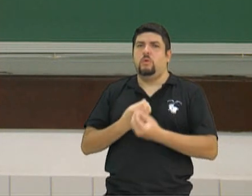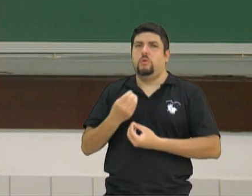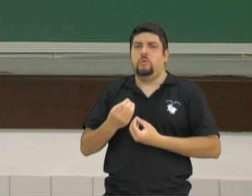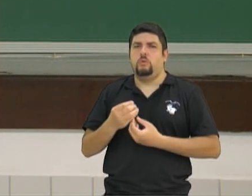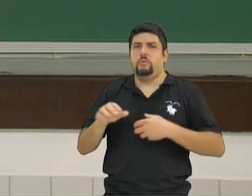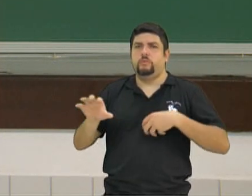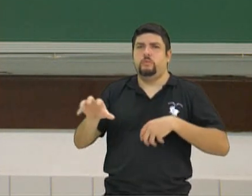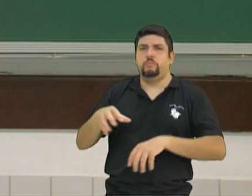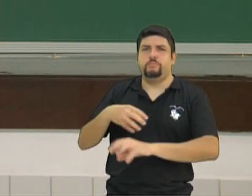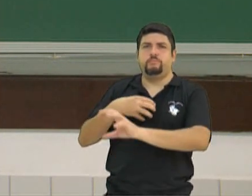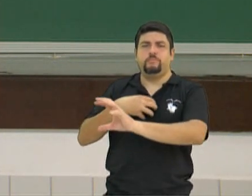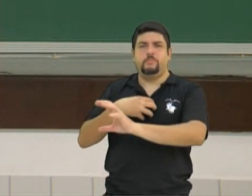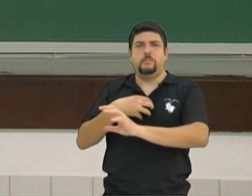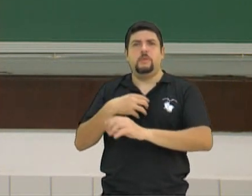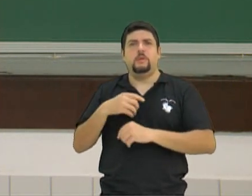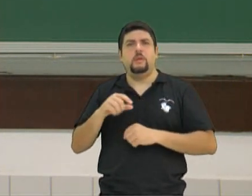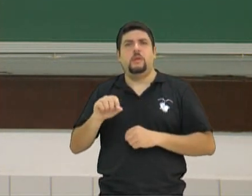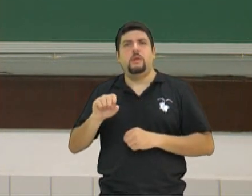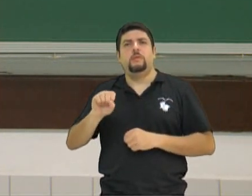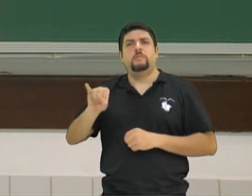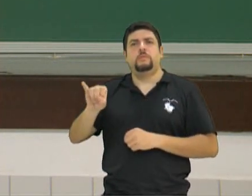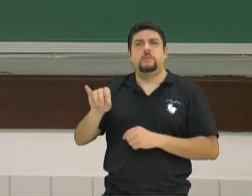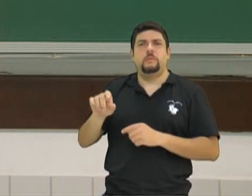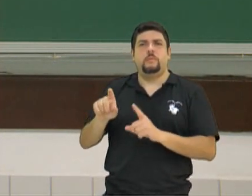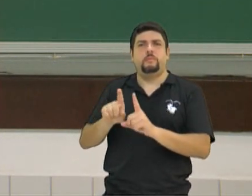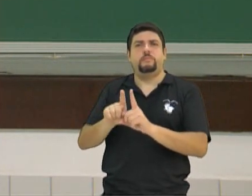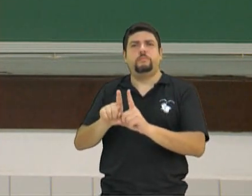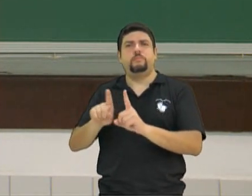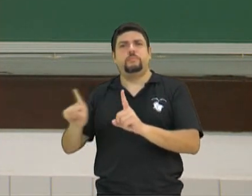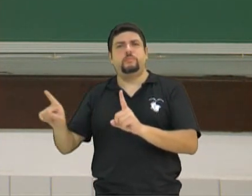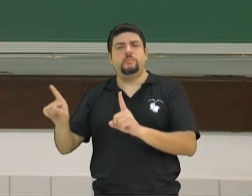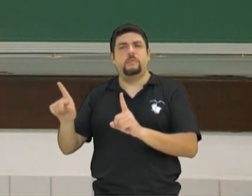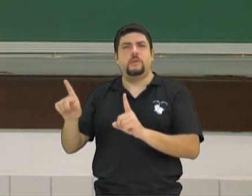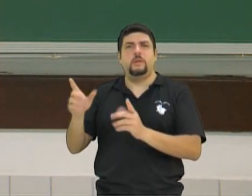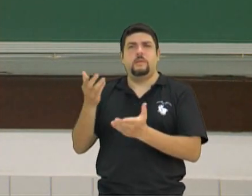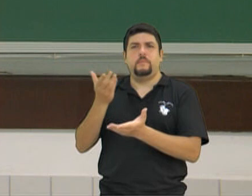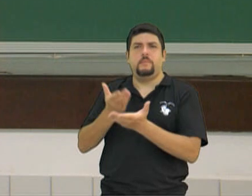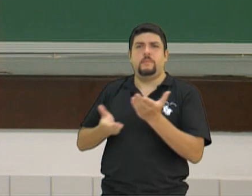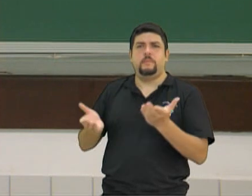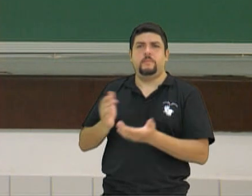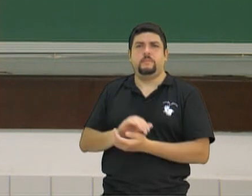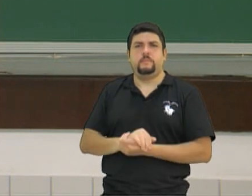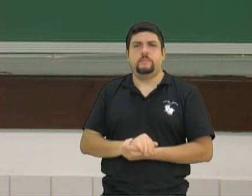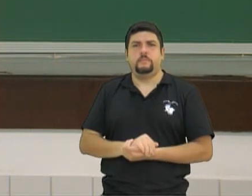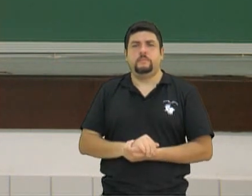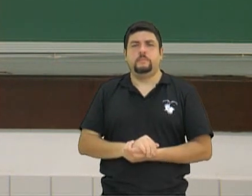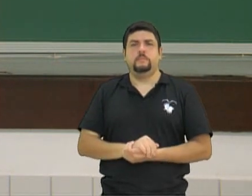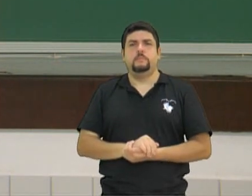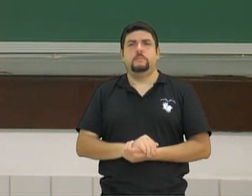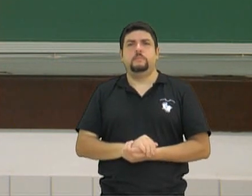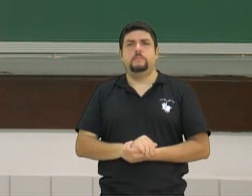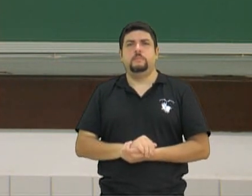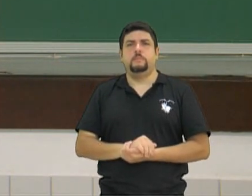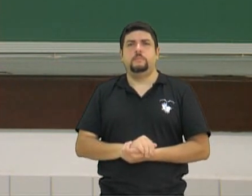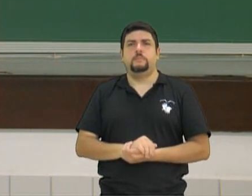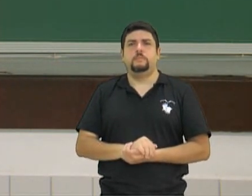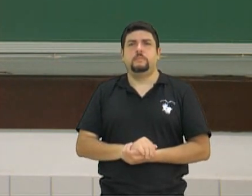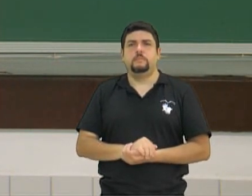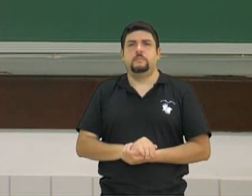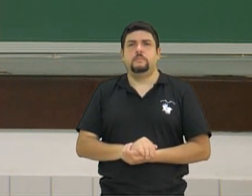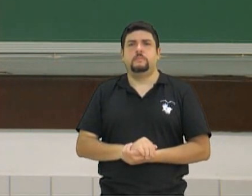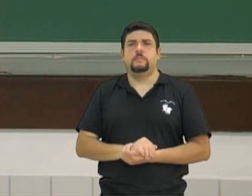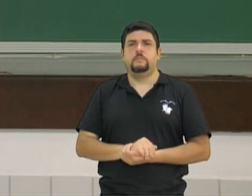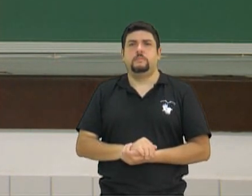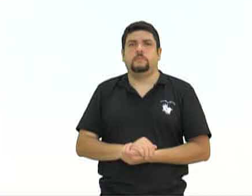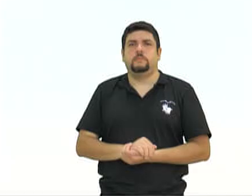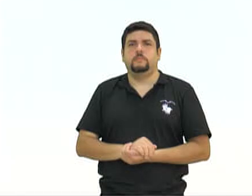you wanted, quando você perde alguém que você tanto queria. 'Cause he's taking you for granted And everything you